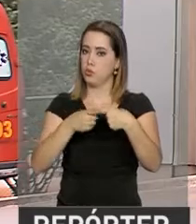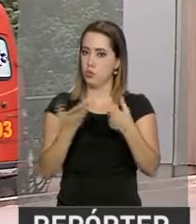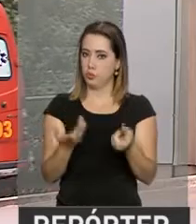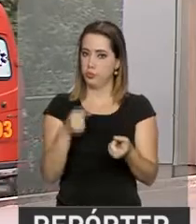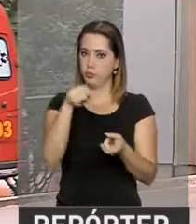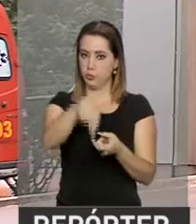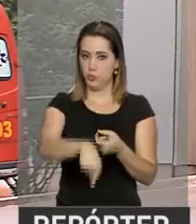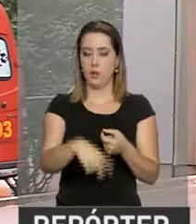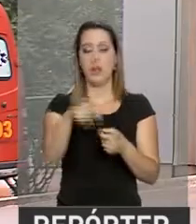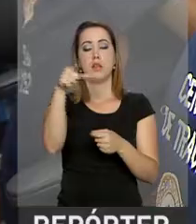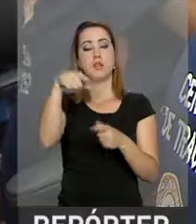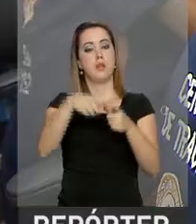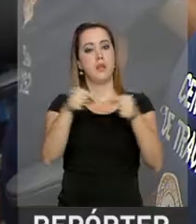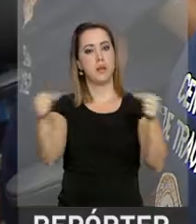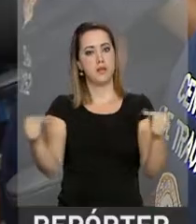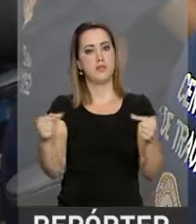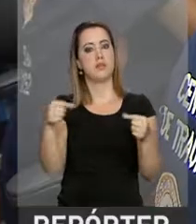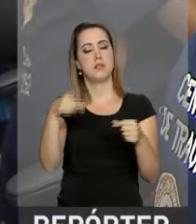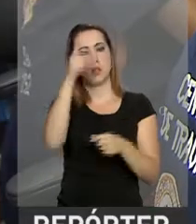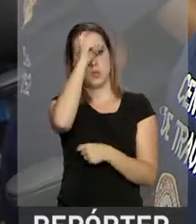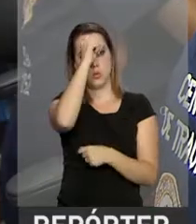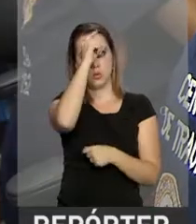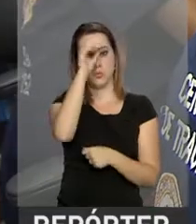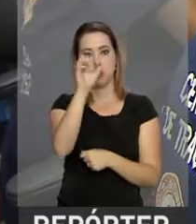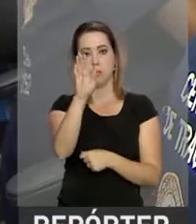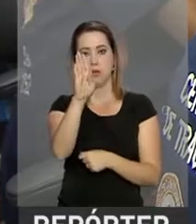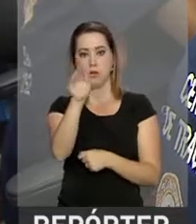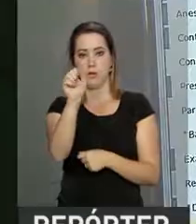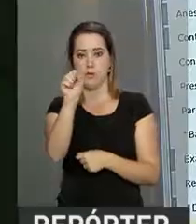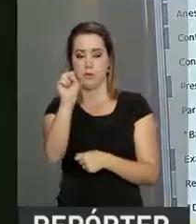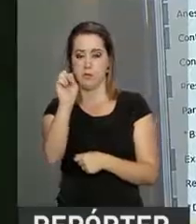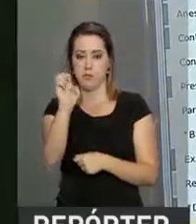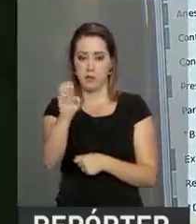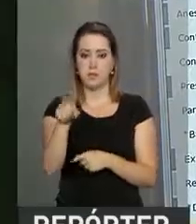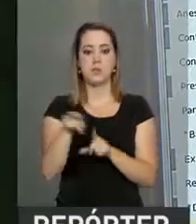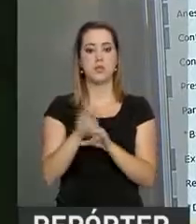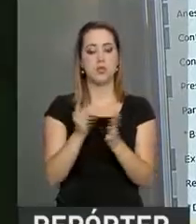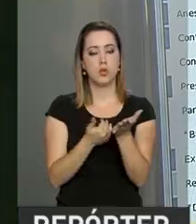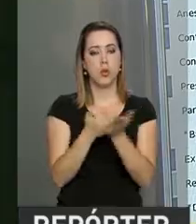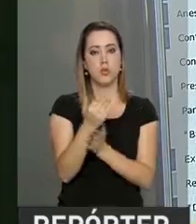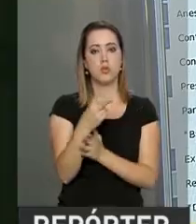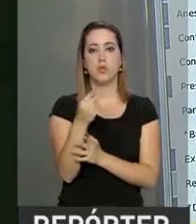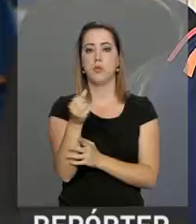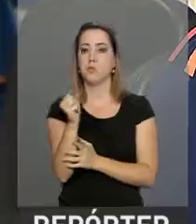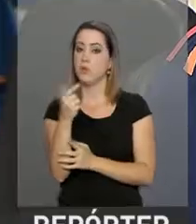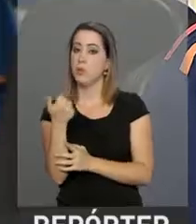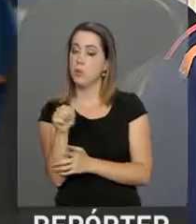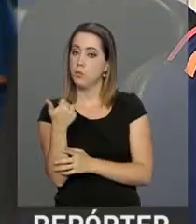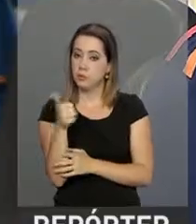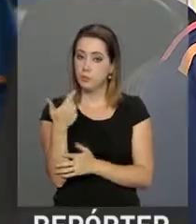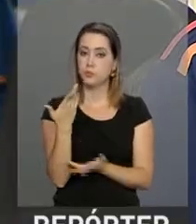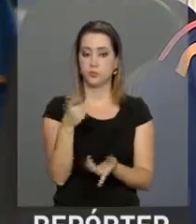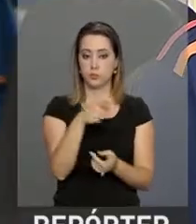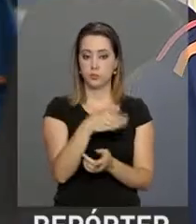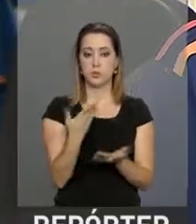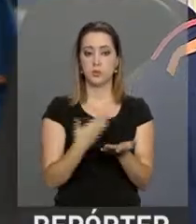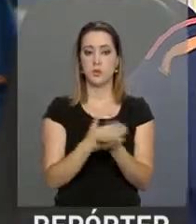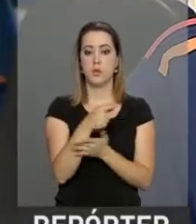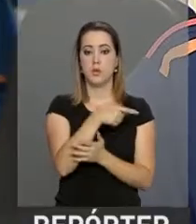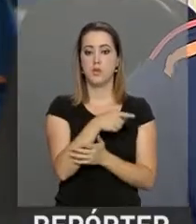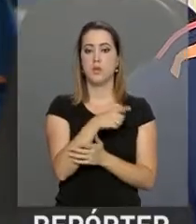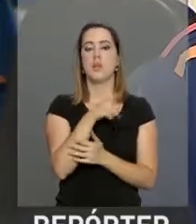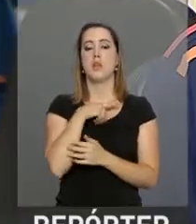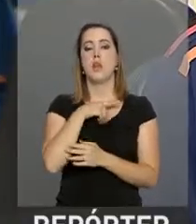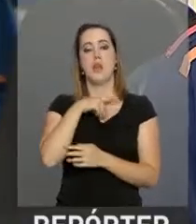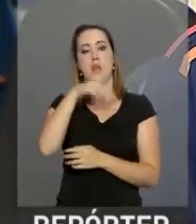de base de brasília o prontuário virtual já está disponível desde 2011 sairá enfermeira e conta